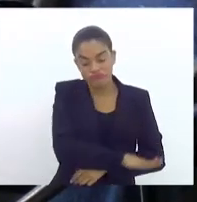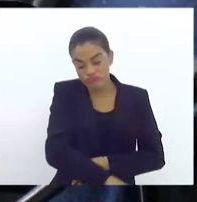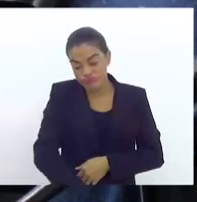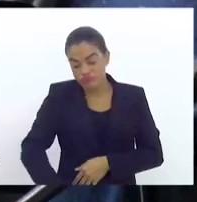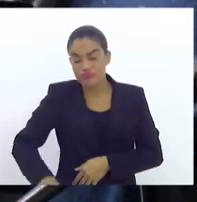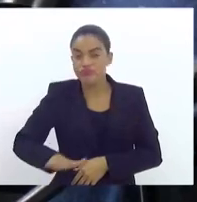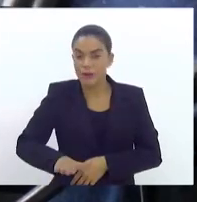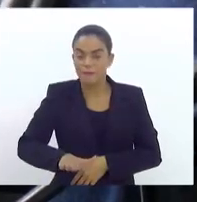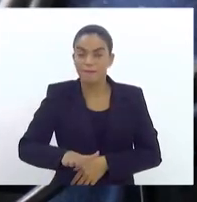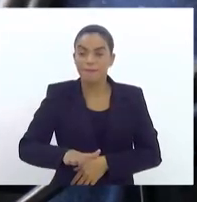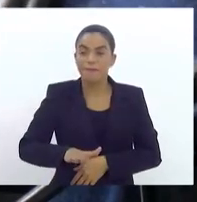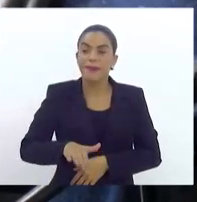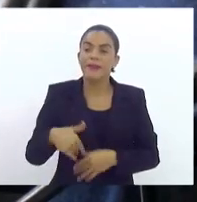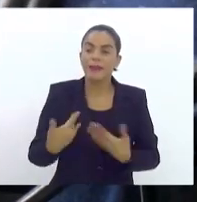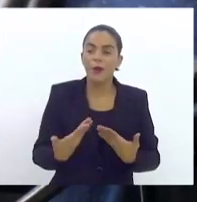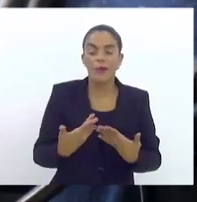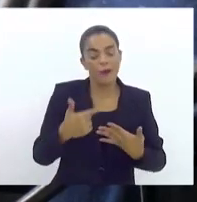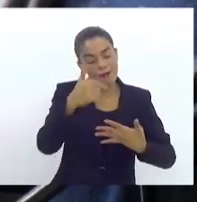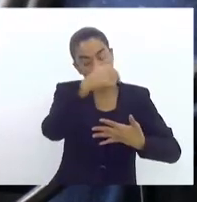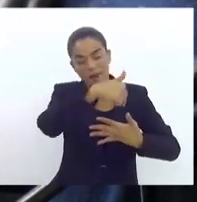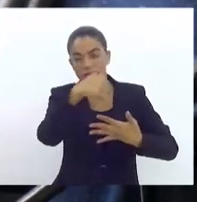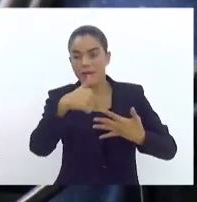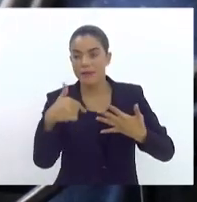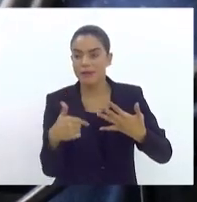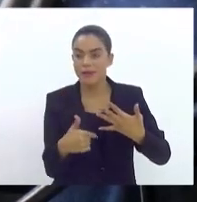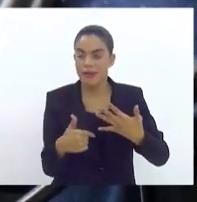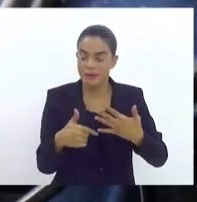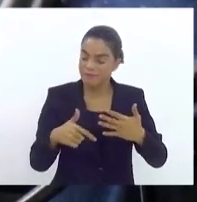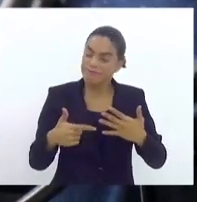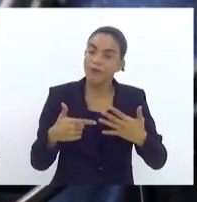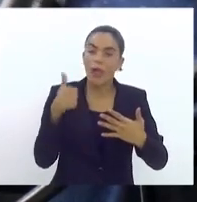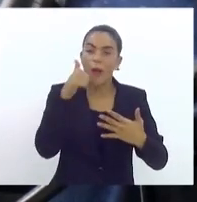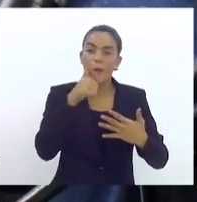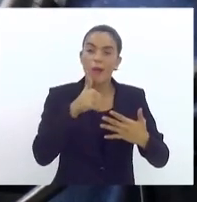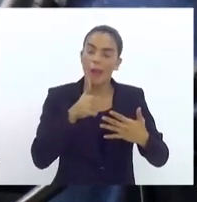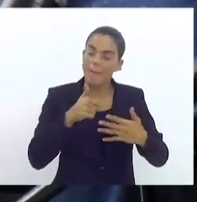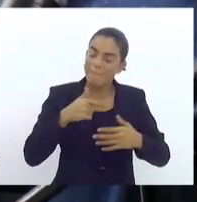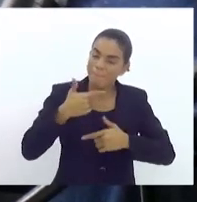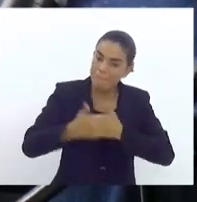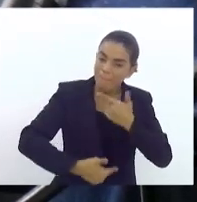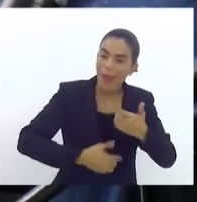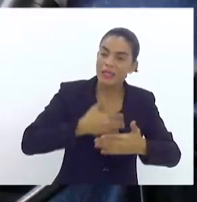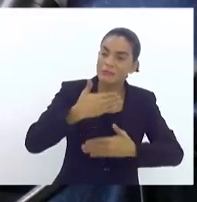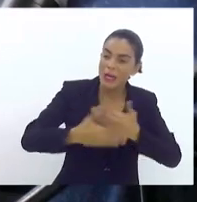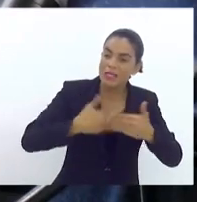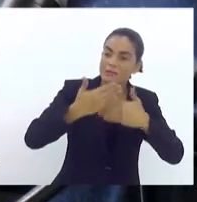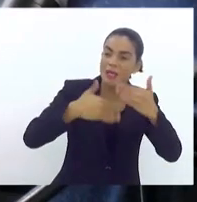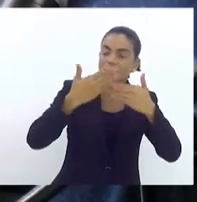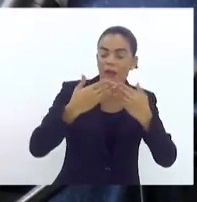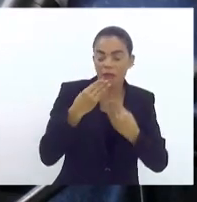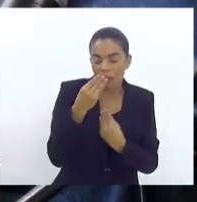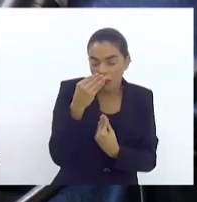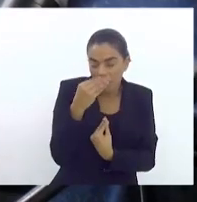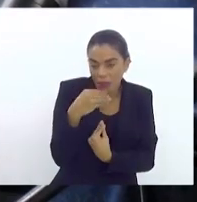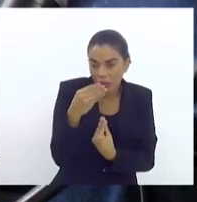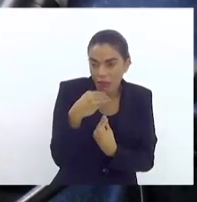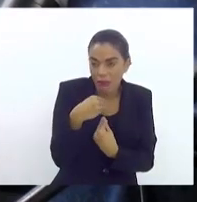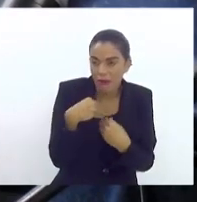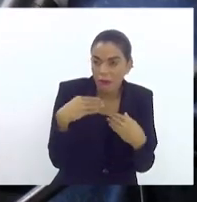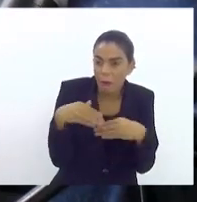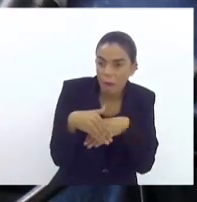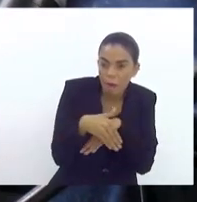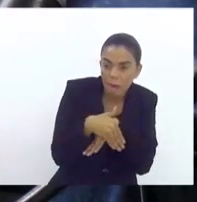todas são todas circunstâncias com que fazem que a mulher fique cada vez mais numa situação de vulnerabilidade